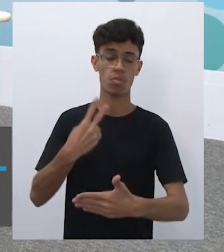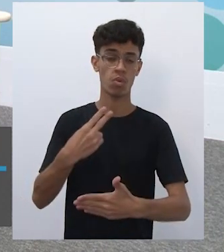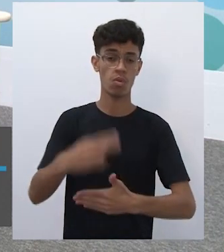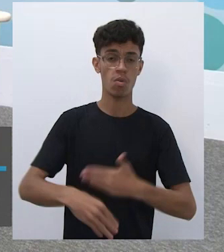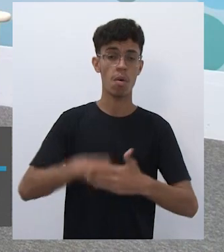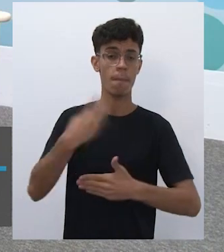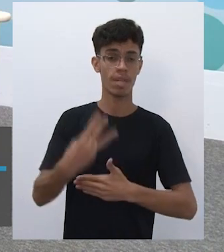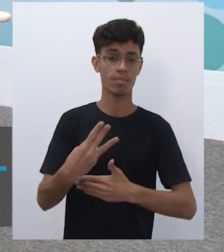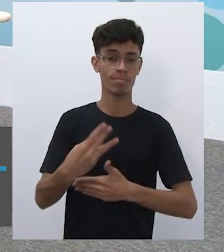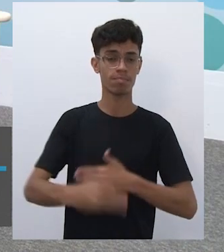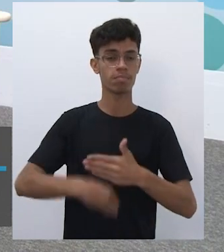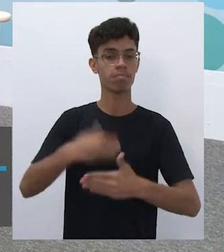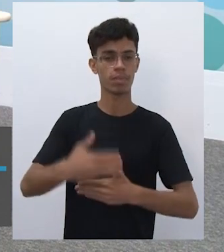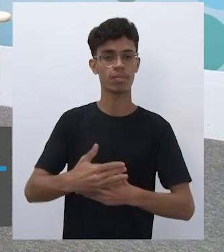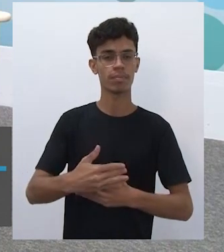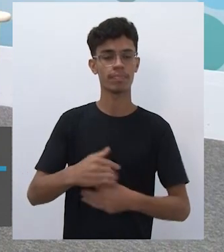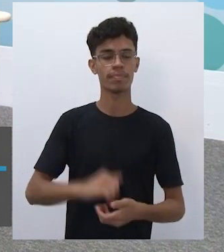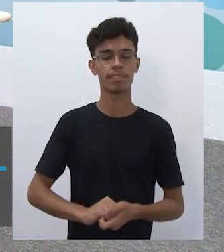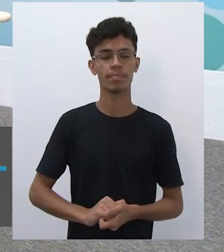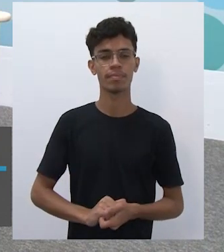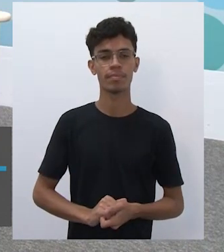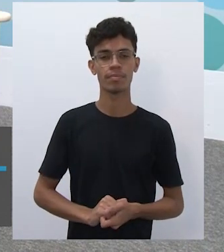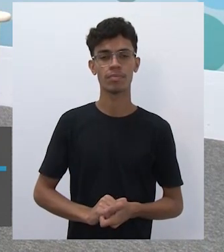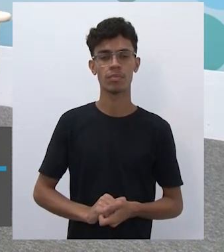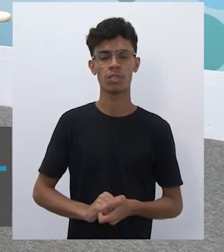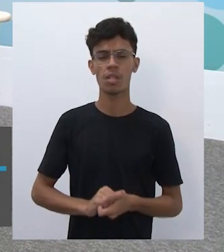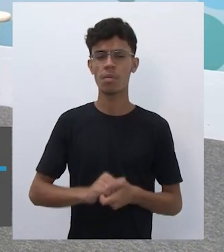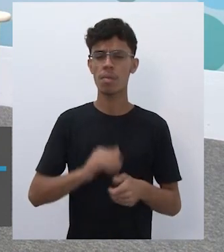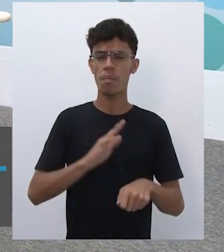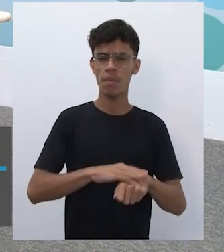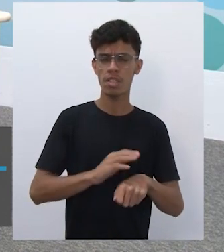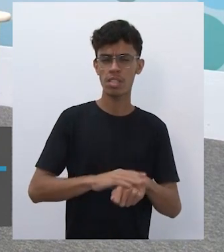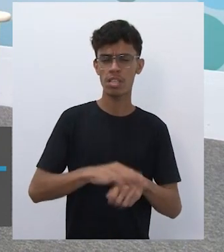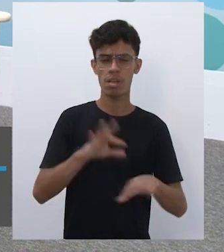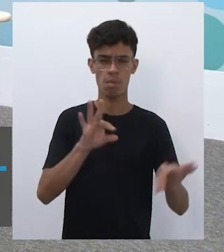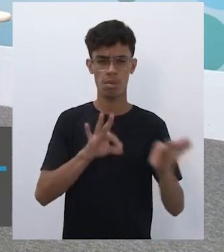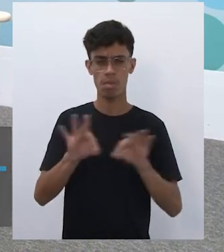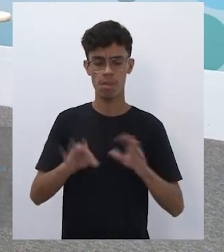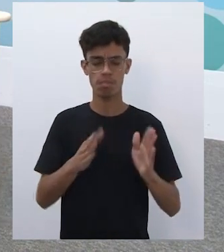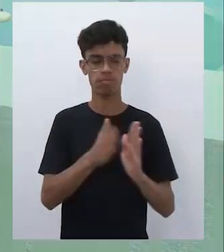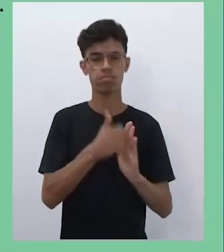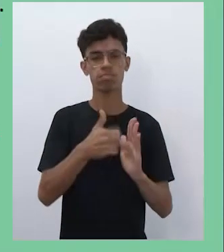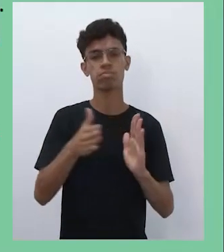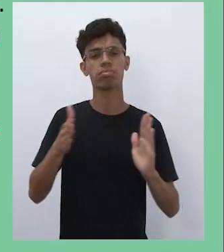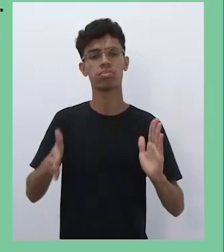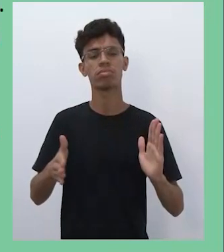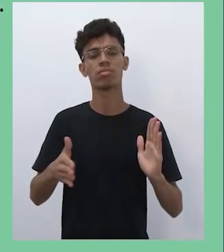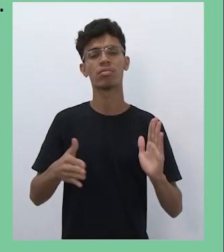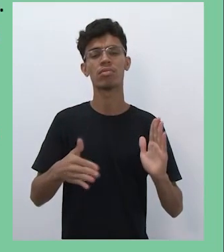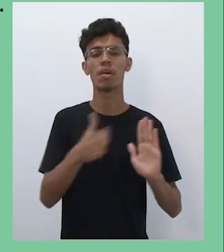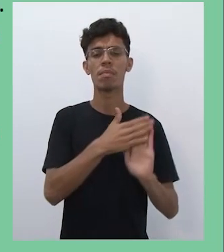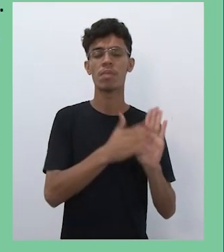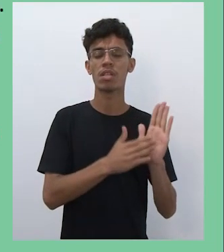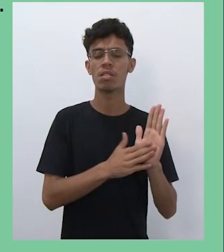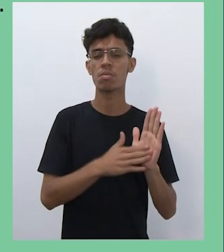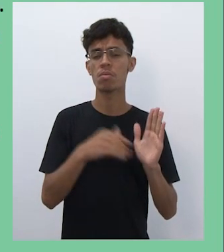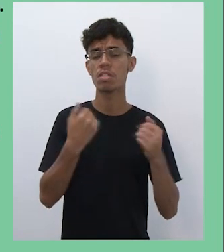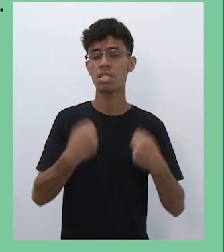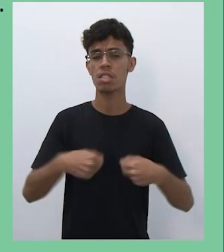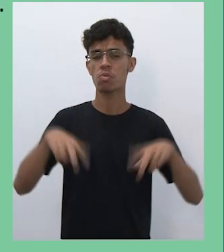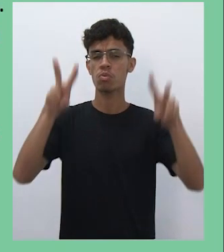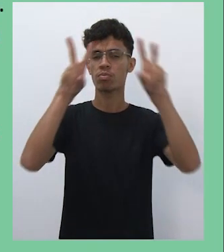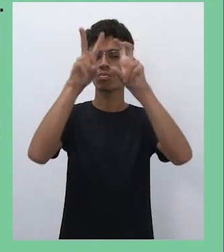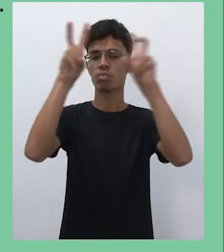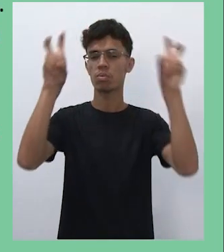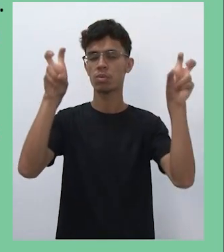seguir. Professor Anderson, me ajude. Para a elaboração do projeto, o que a gente precisa? Nós precisamos do título. Ele